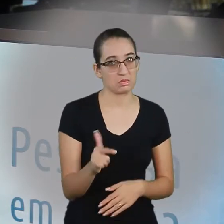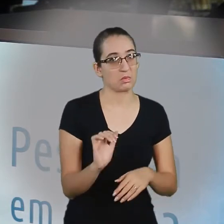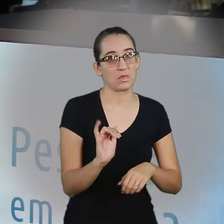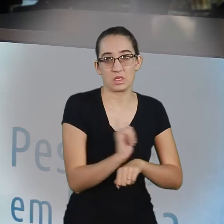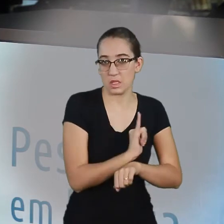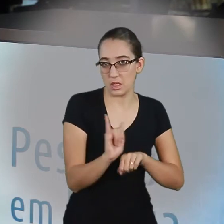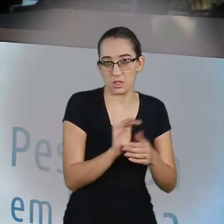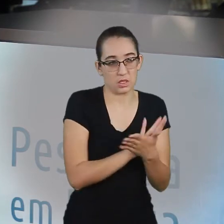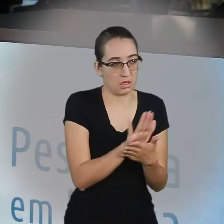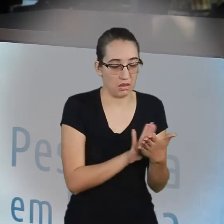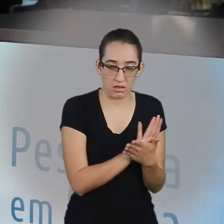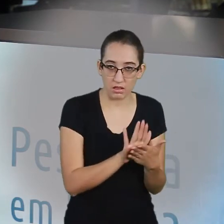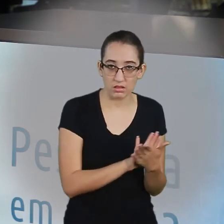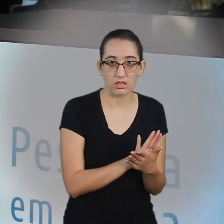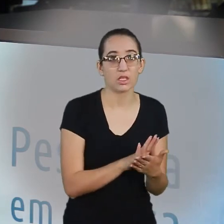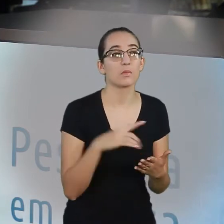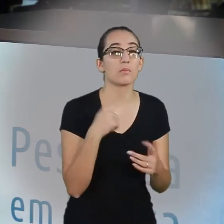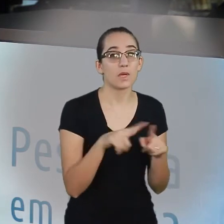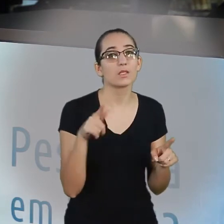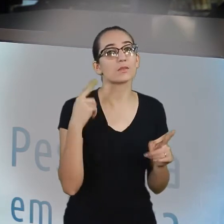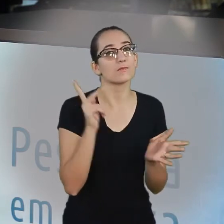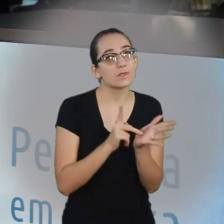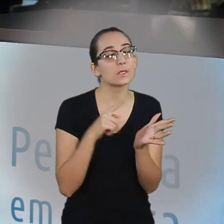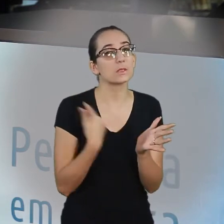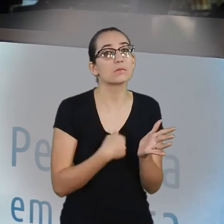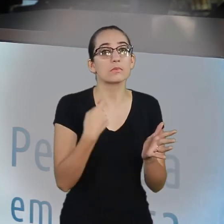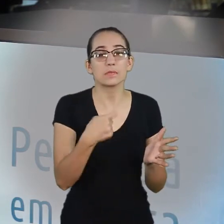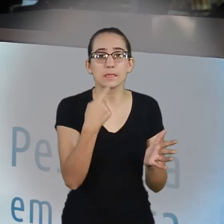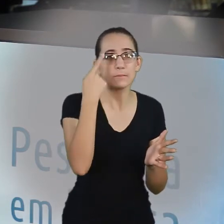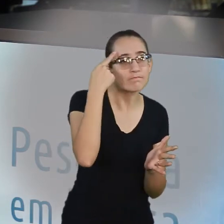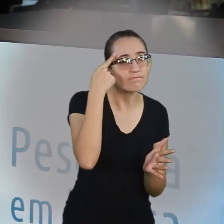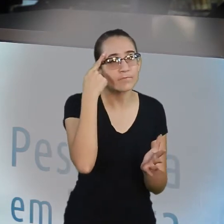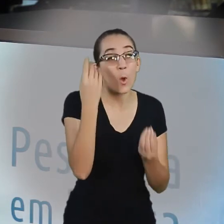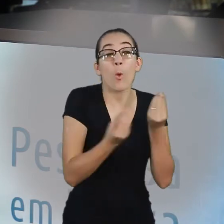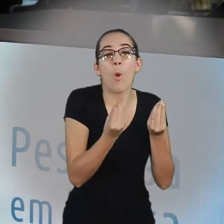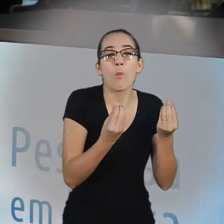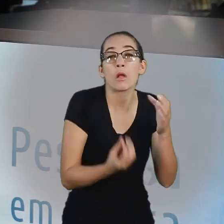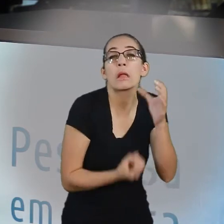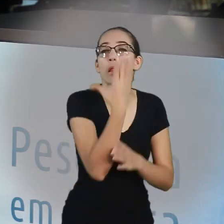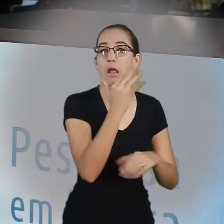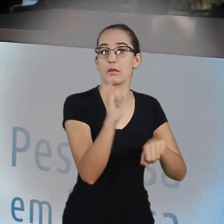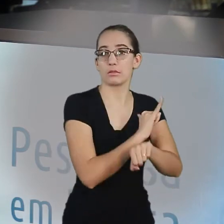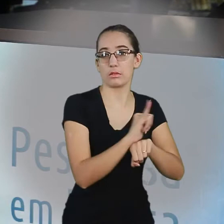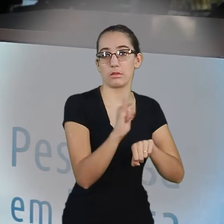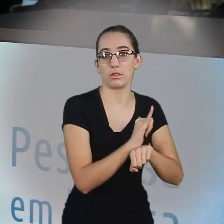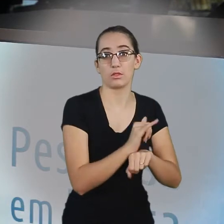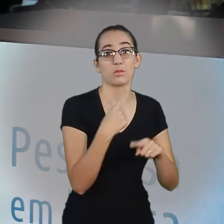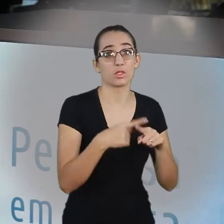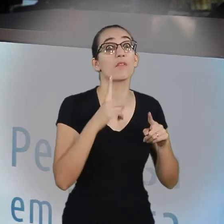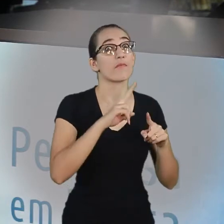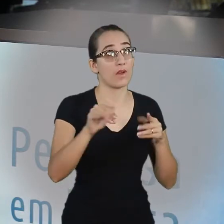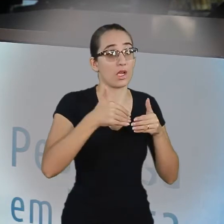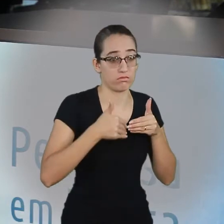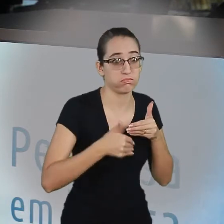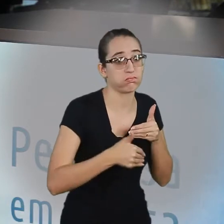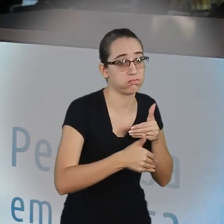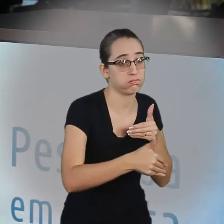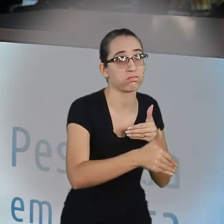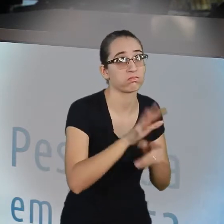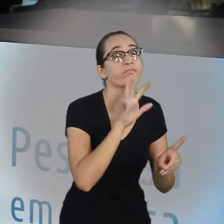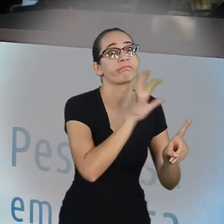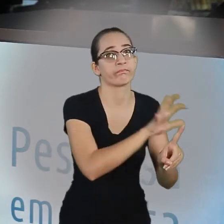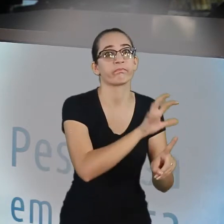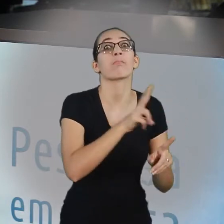nós tenhamos uma estratégia para lidar com o impacto que será decorrente, que será um corolário dos desenvolvimentos de